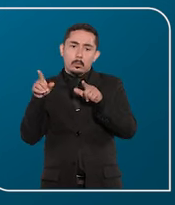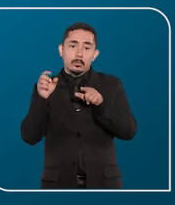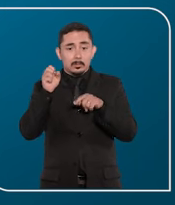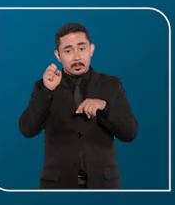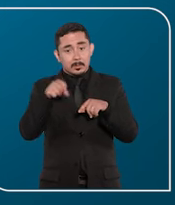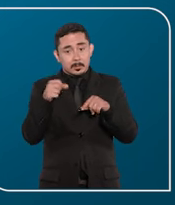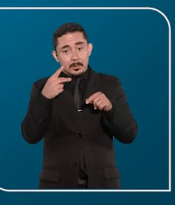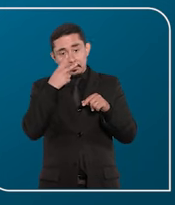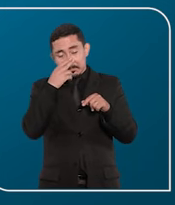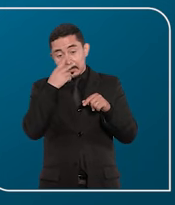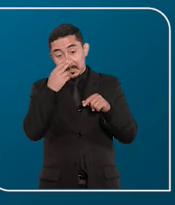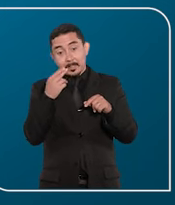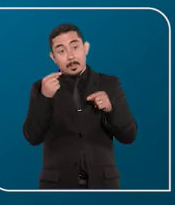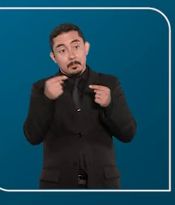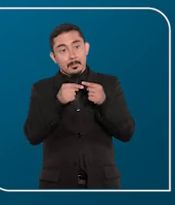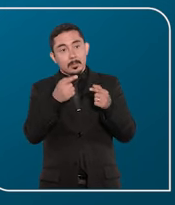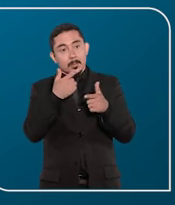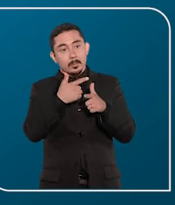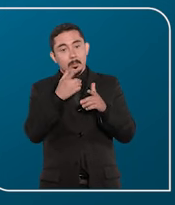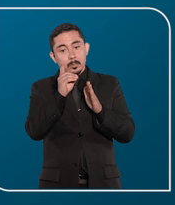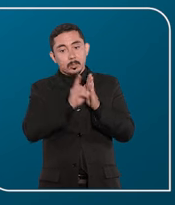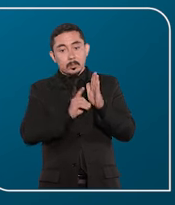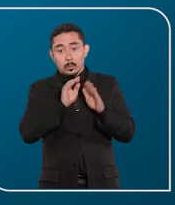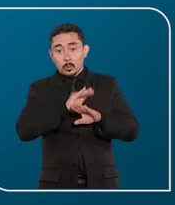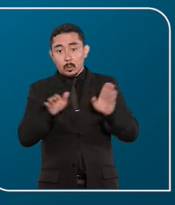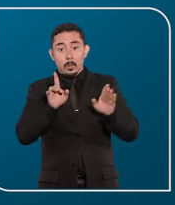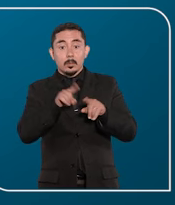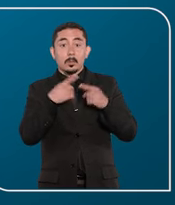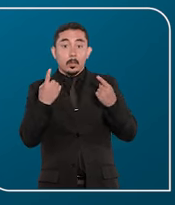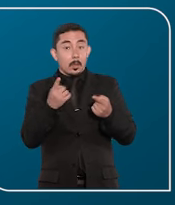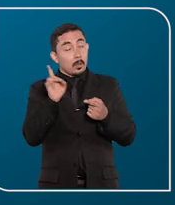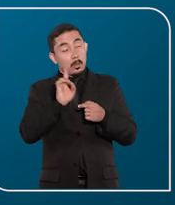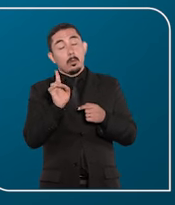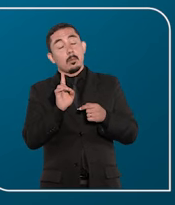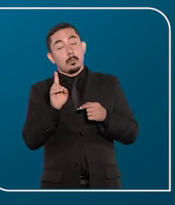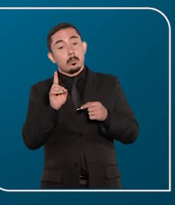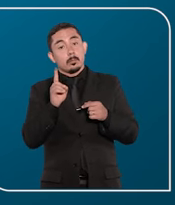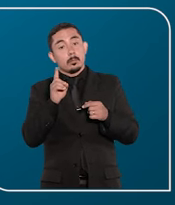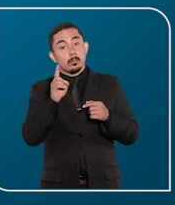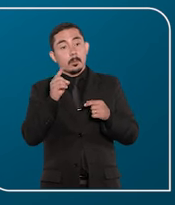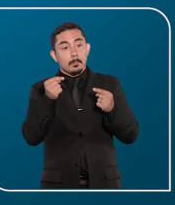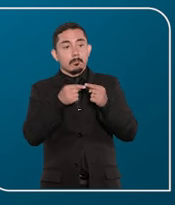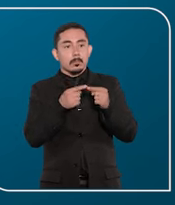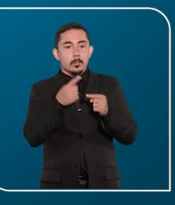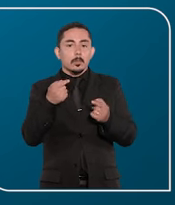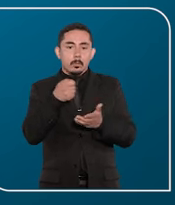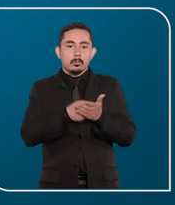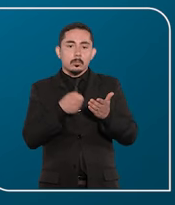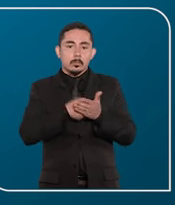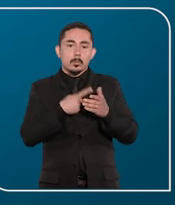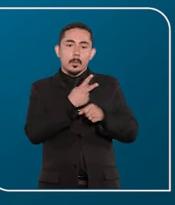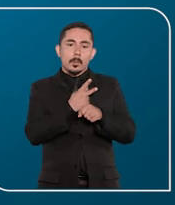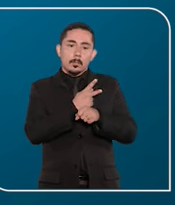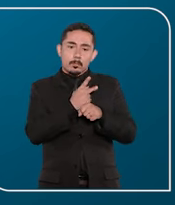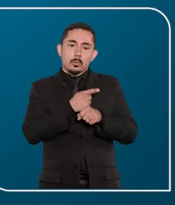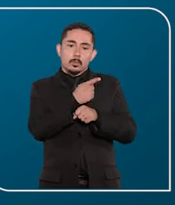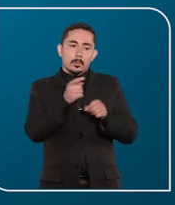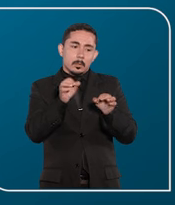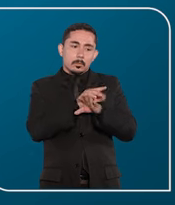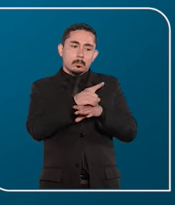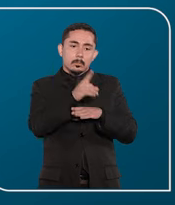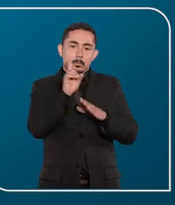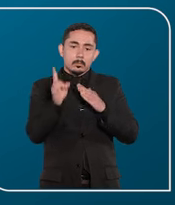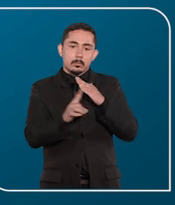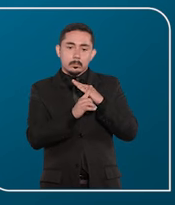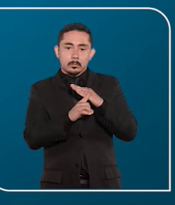parece que não é só um direito, mas quase como uma obrigação do procurador e do advogado buscar essa solução aos seus clientes, muitas